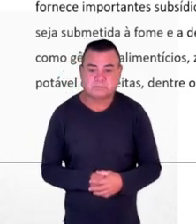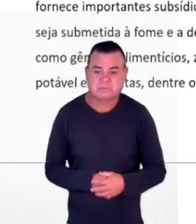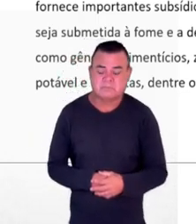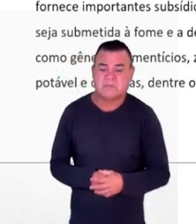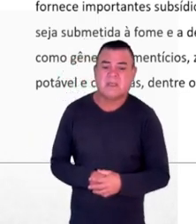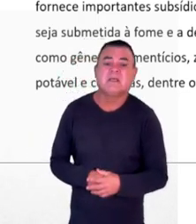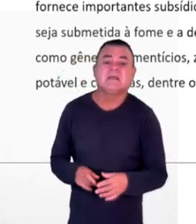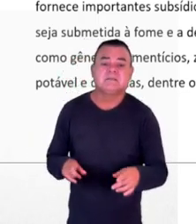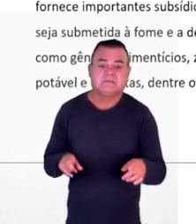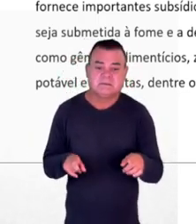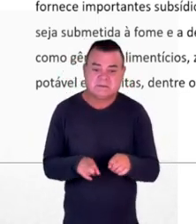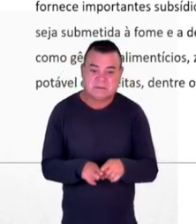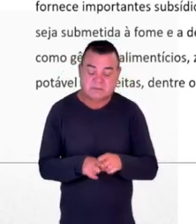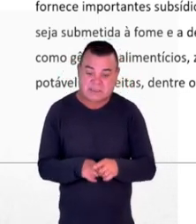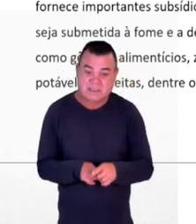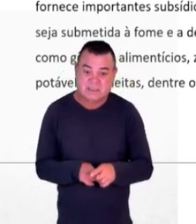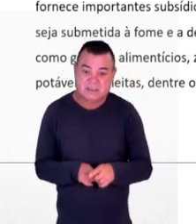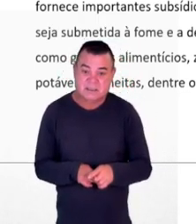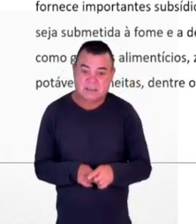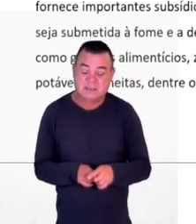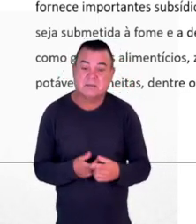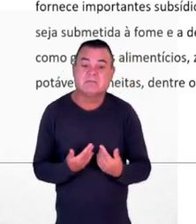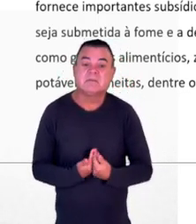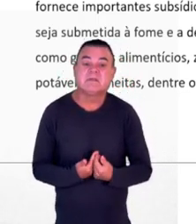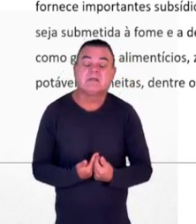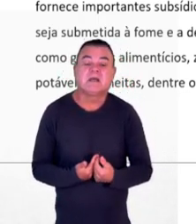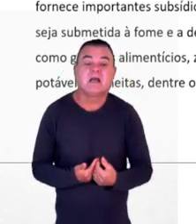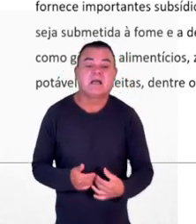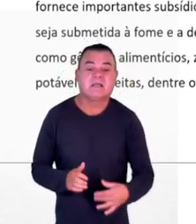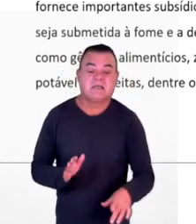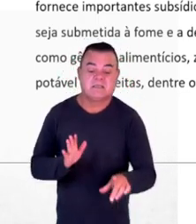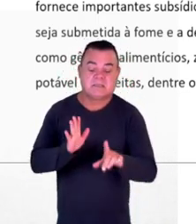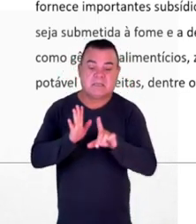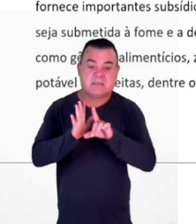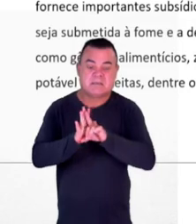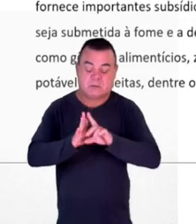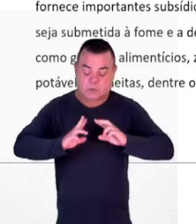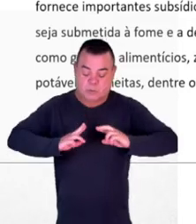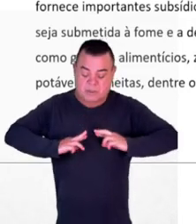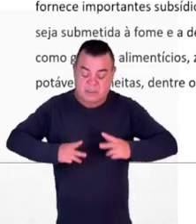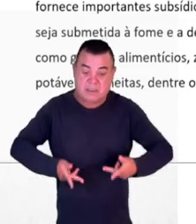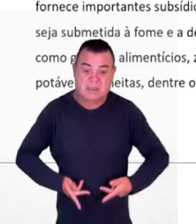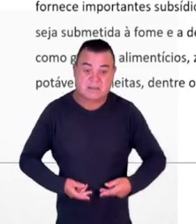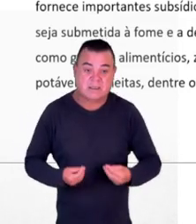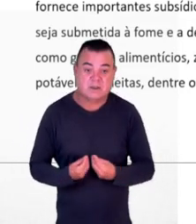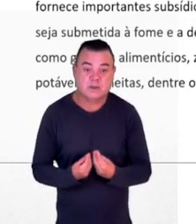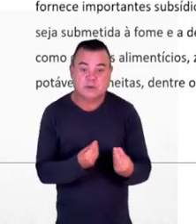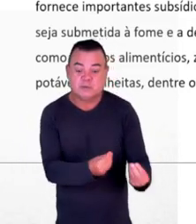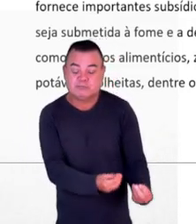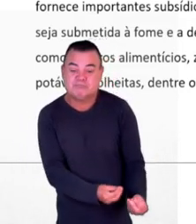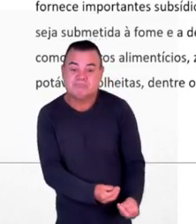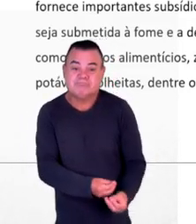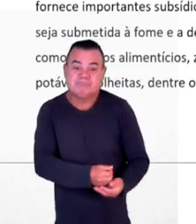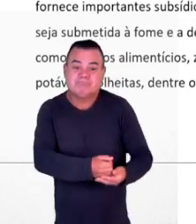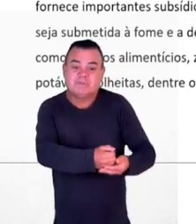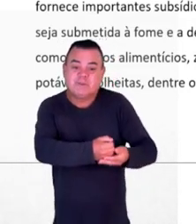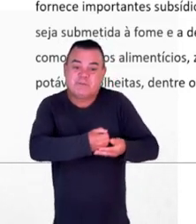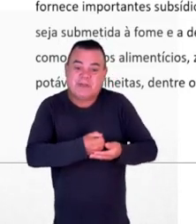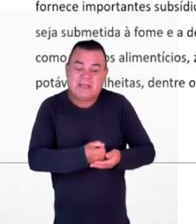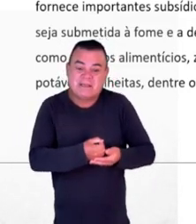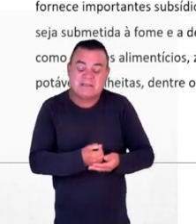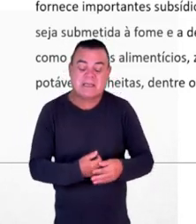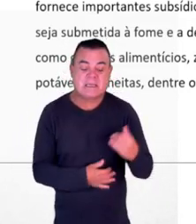instrumentos internacionais a legislação humanitária nos fornece importantes